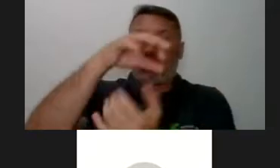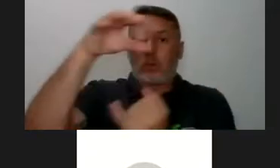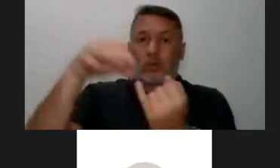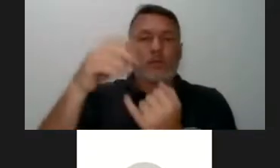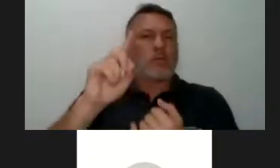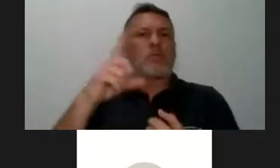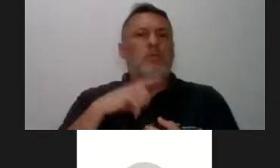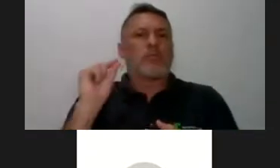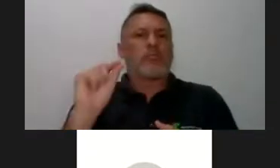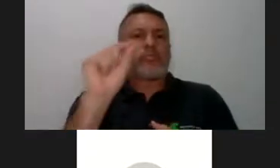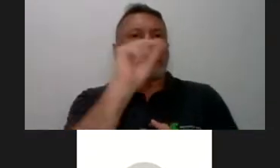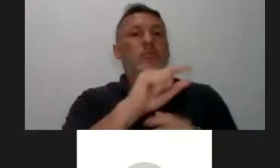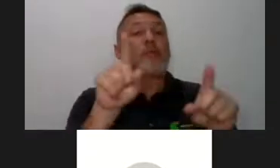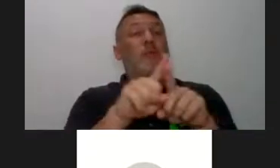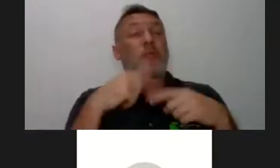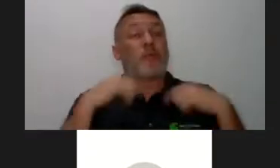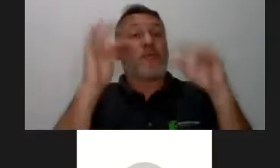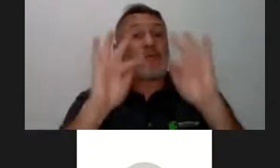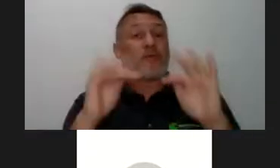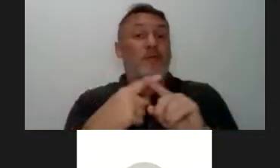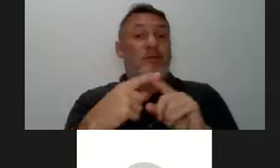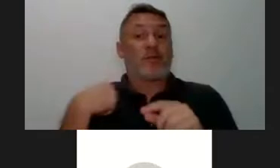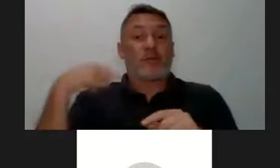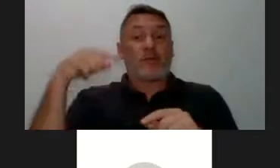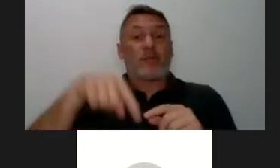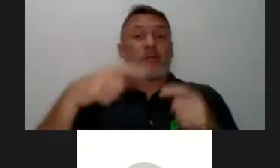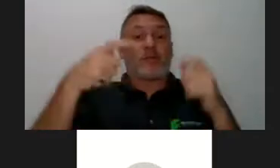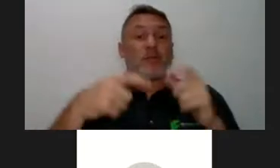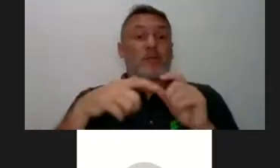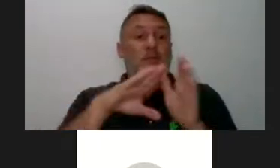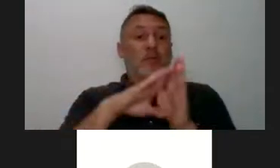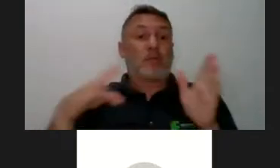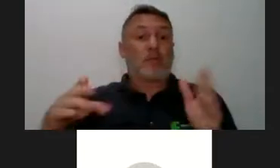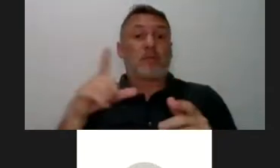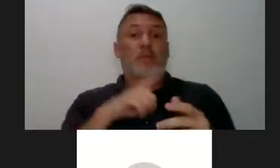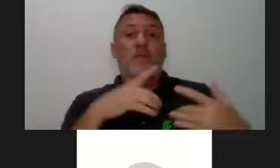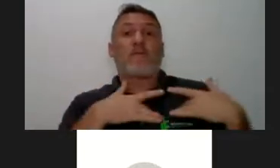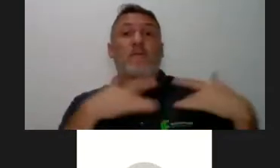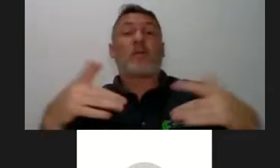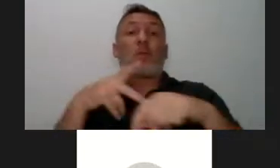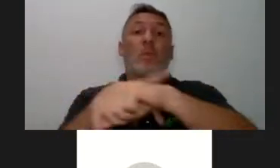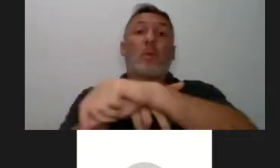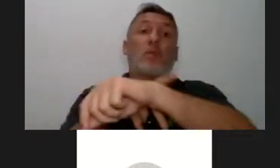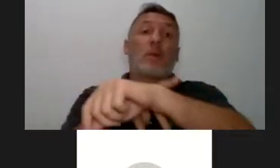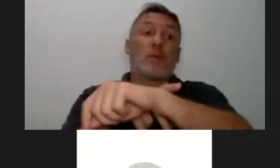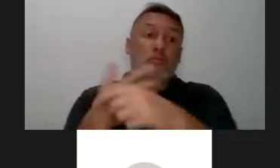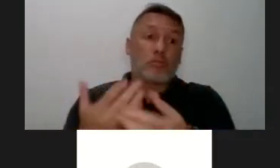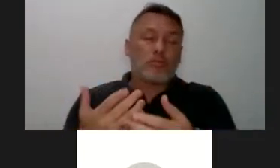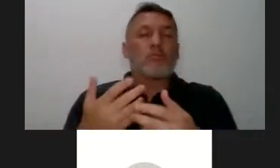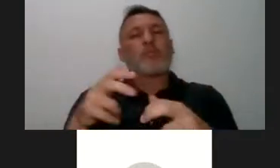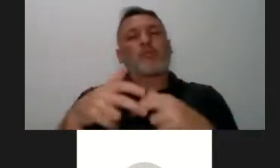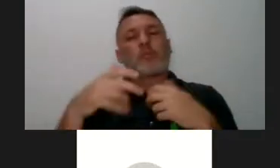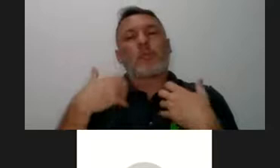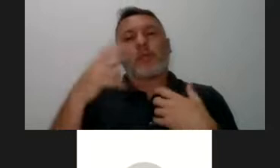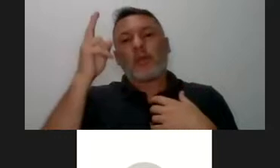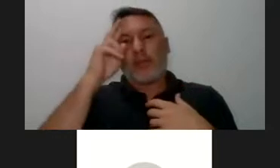E fico muito feliz por isso, porque eu sou aqui do campus São Mateus e tivemos voluntários até do campus Guarapari. Então, gostaria de lembrar o nome